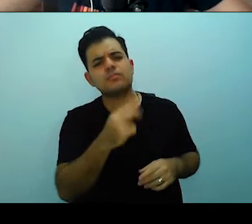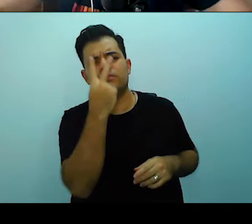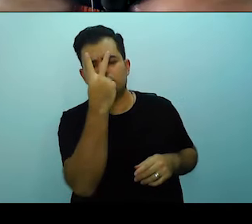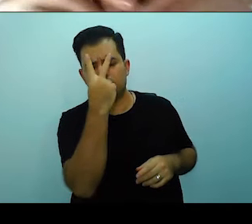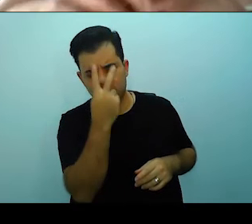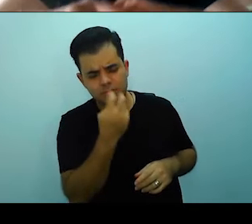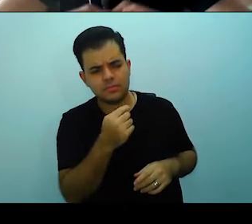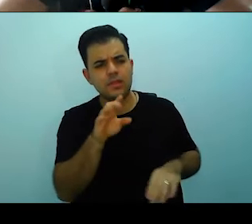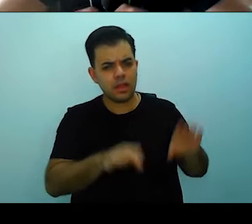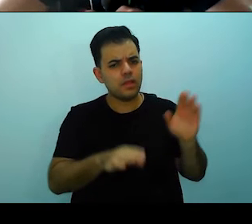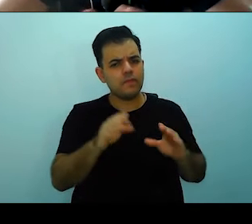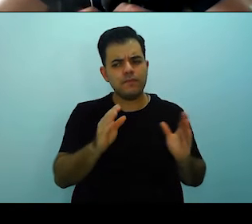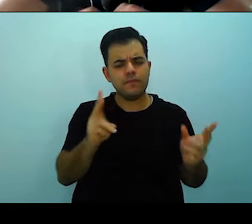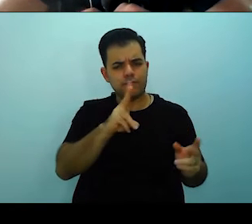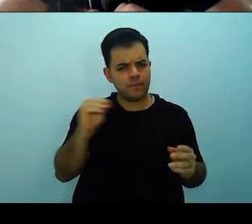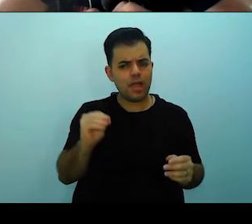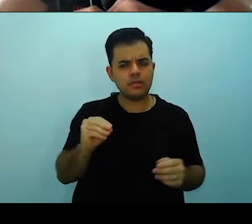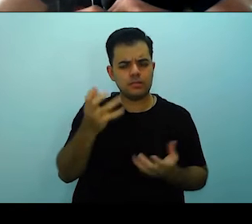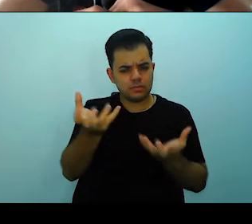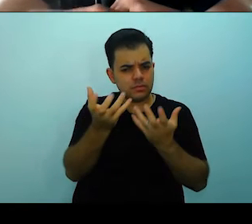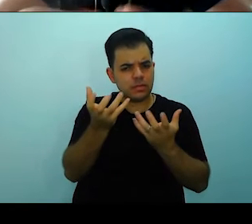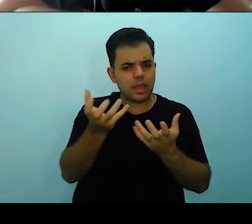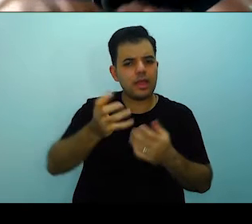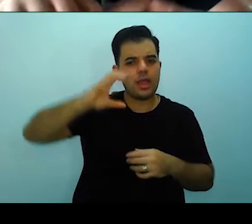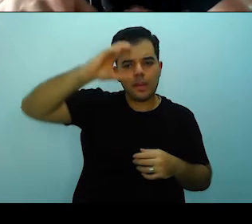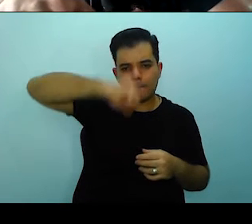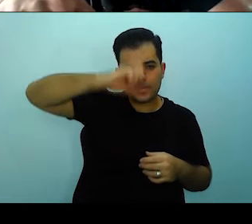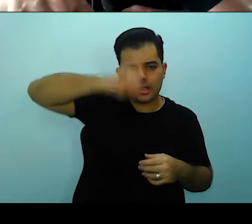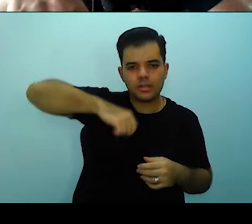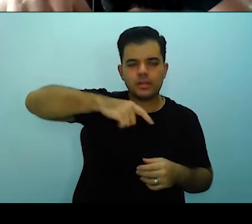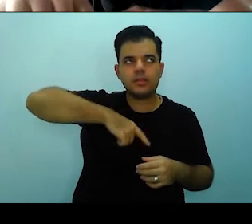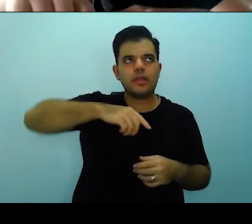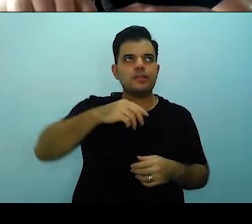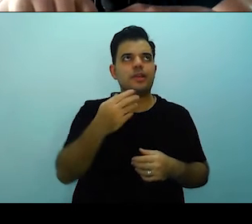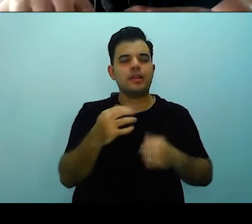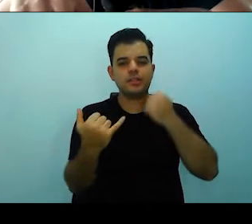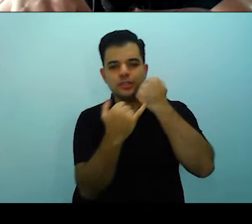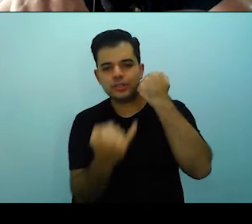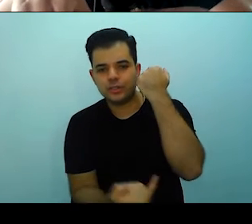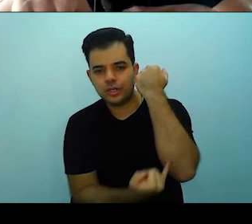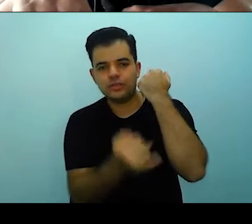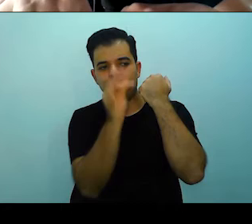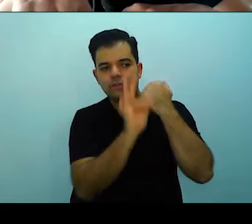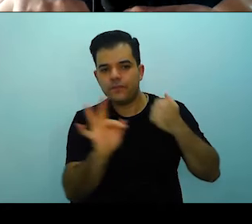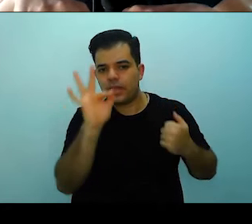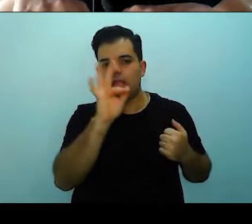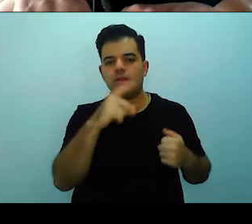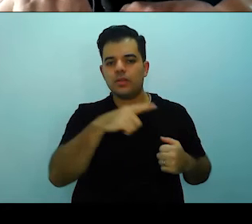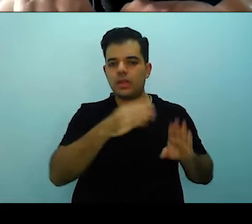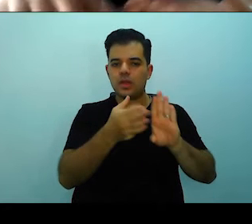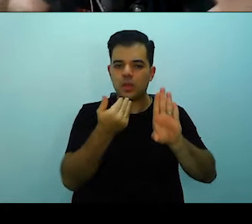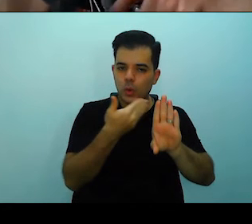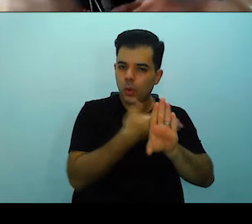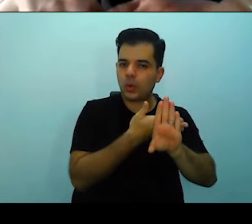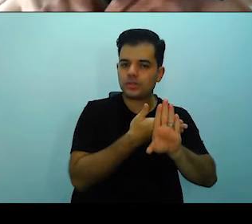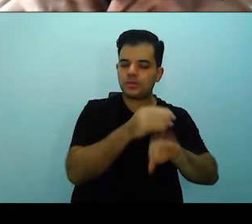elas vão chegar para aprender lógica de programação, porque você tem os institutos federais com a política de cotas nos cursos técnicos, então às vezes a